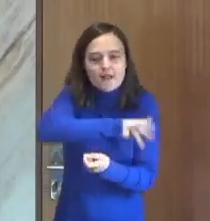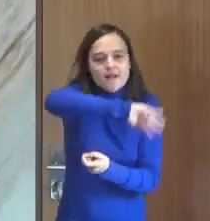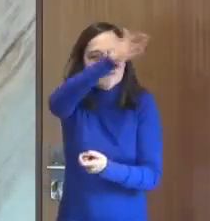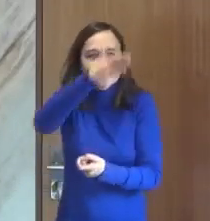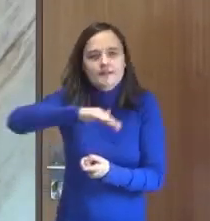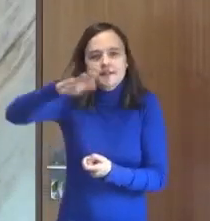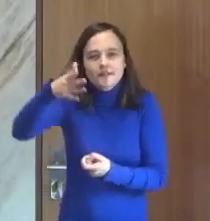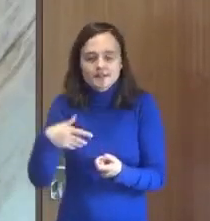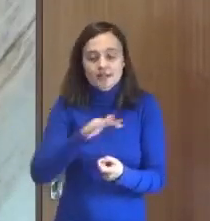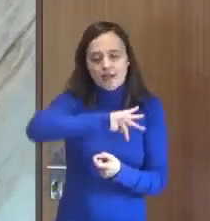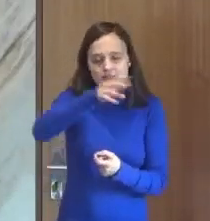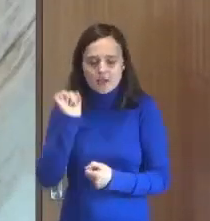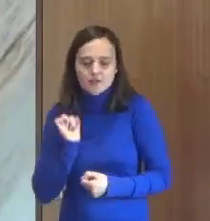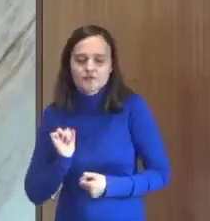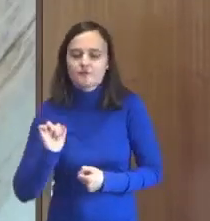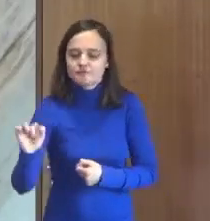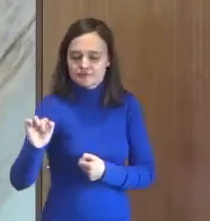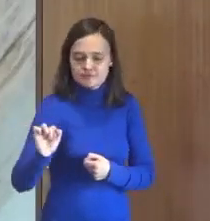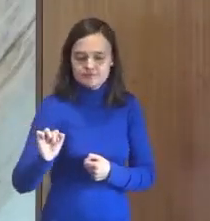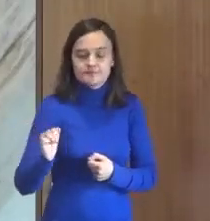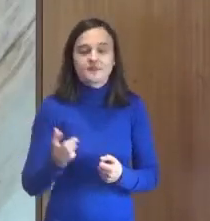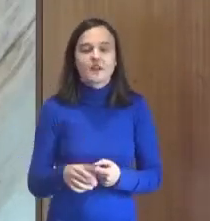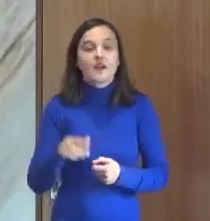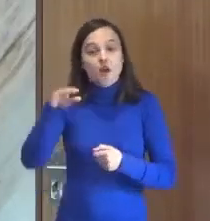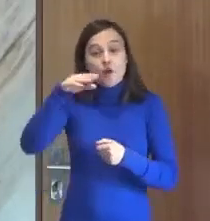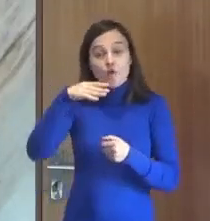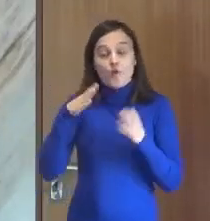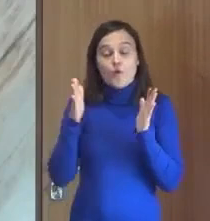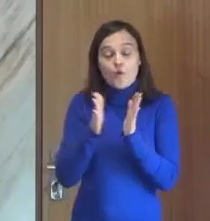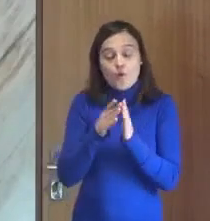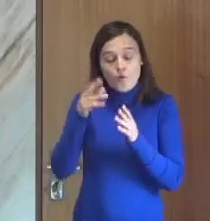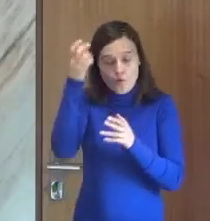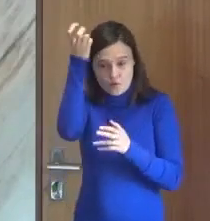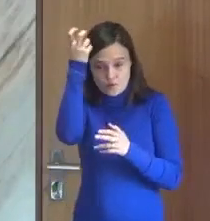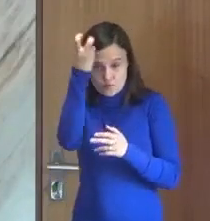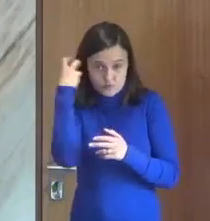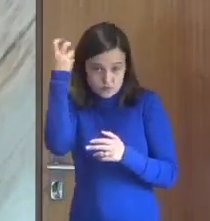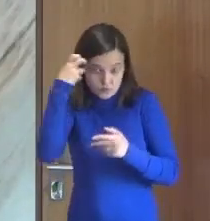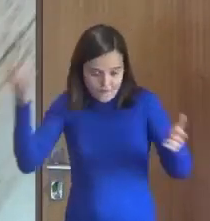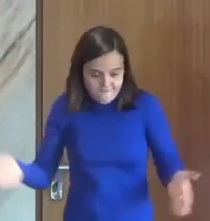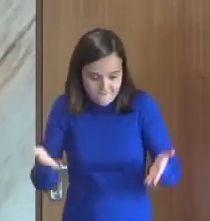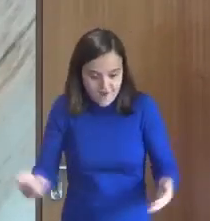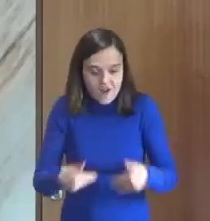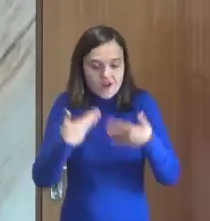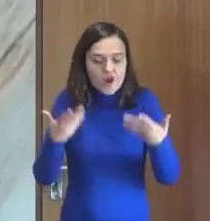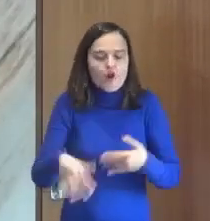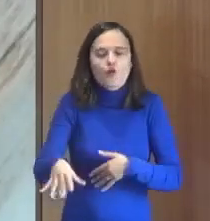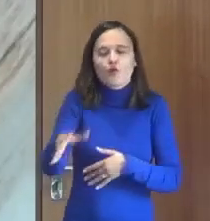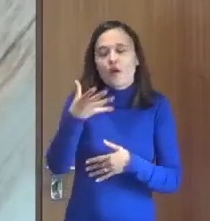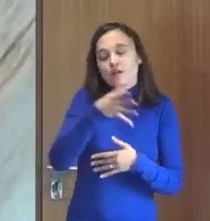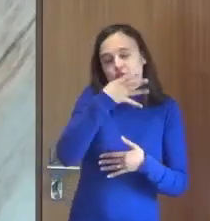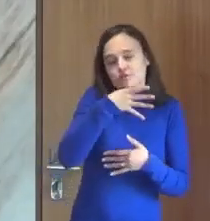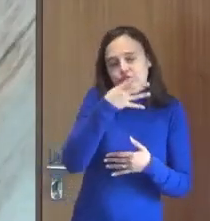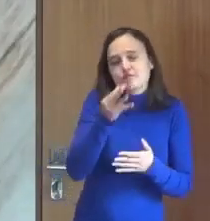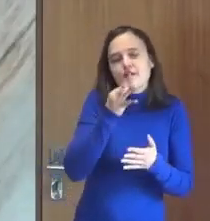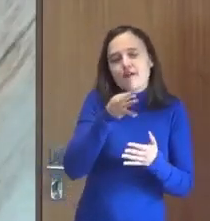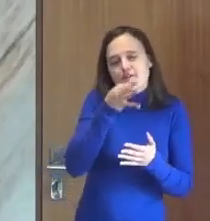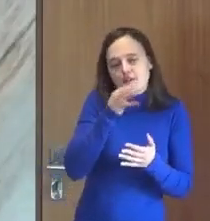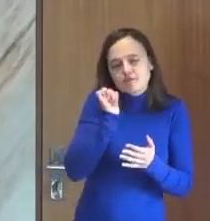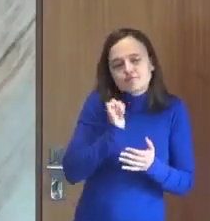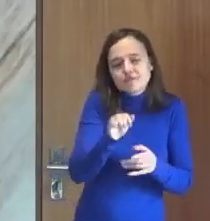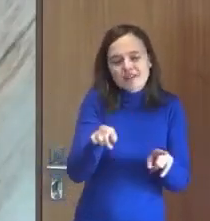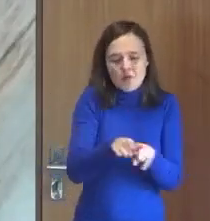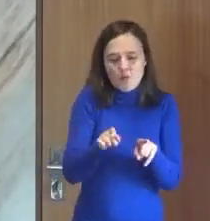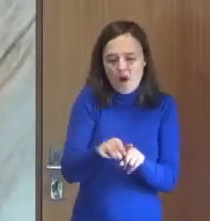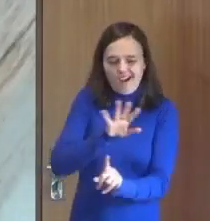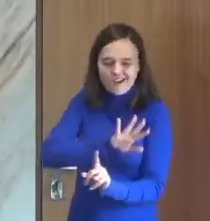beira, pátria foi do pastor, que agora canto. Por larga se lhe ignora a verdadeira,